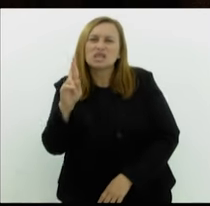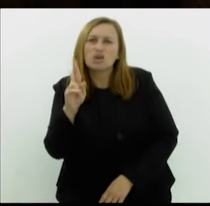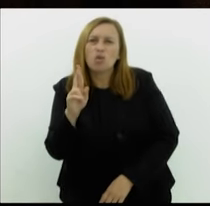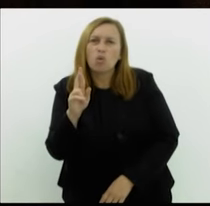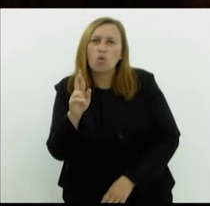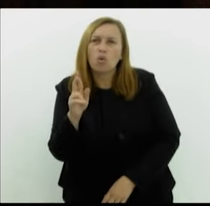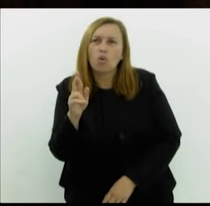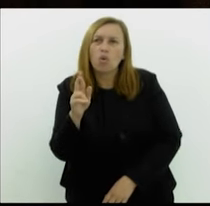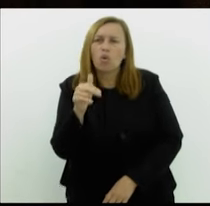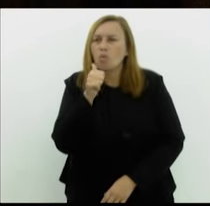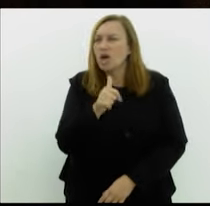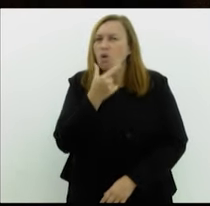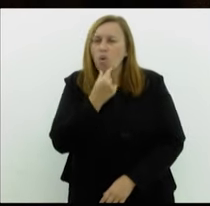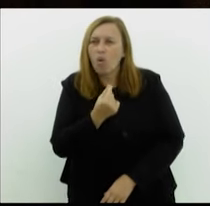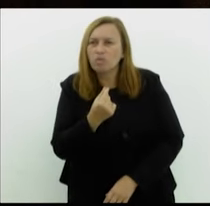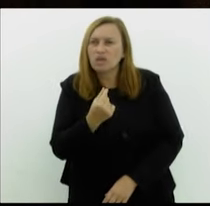senhora